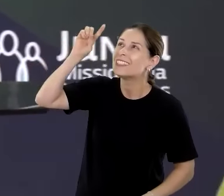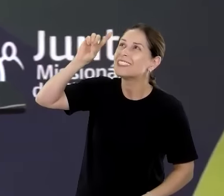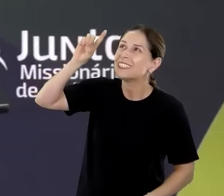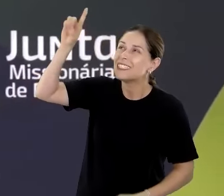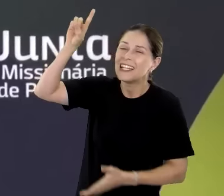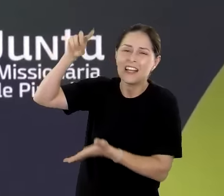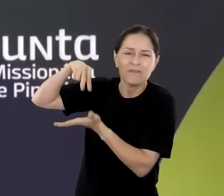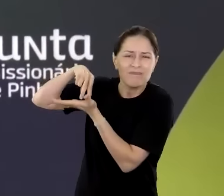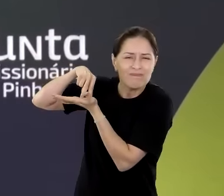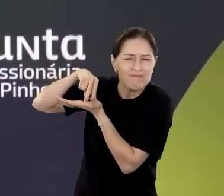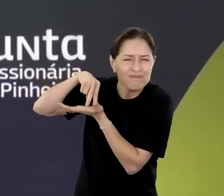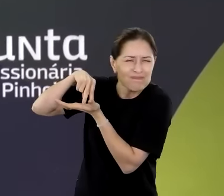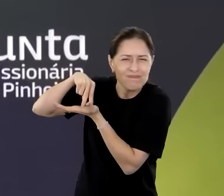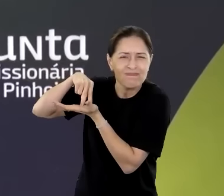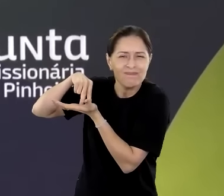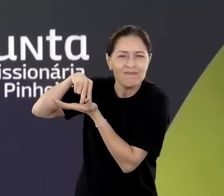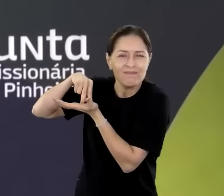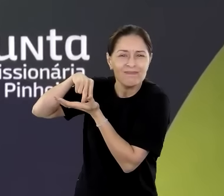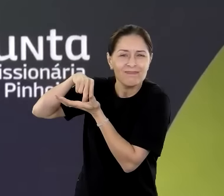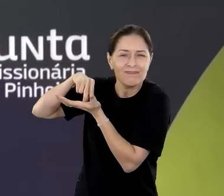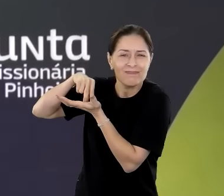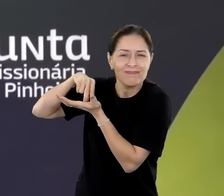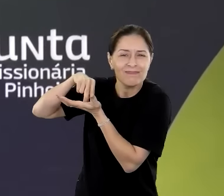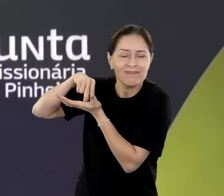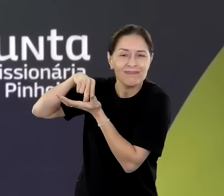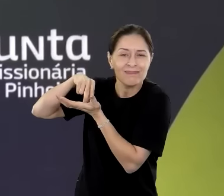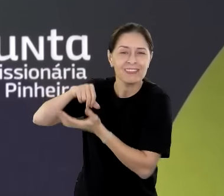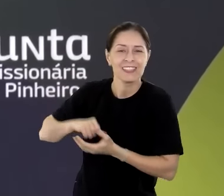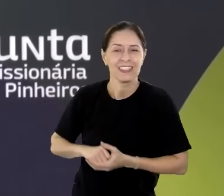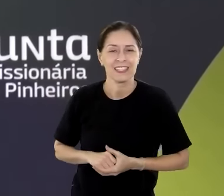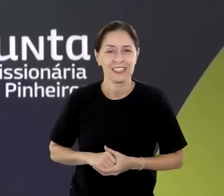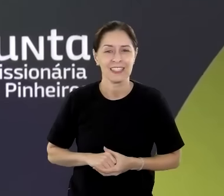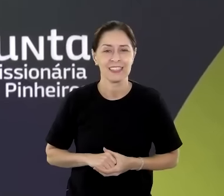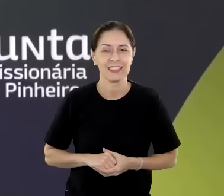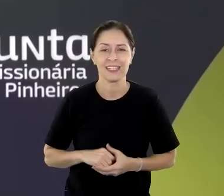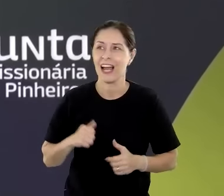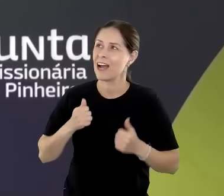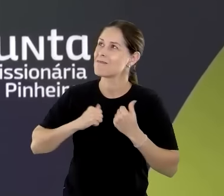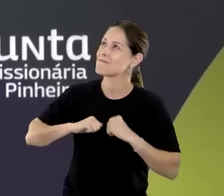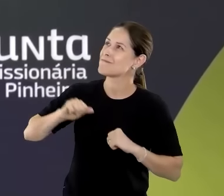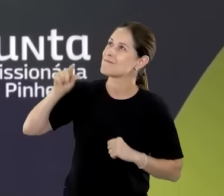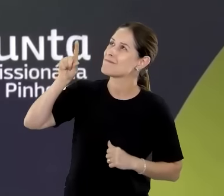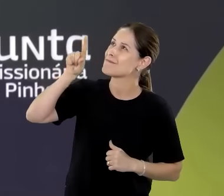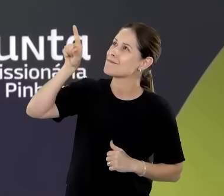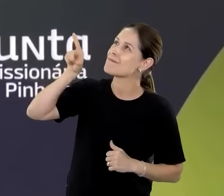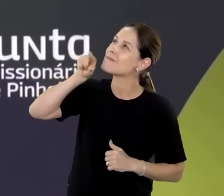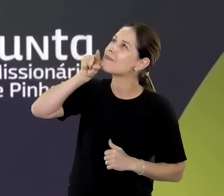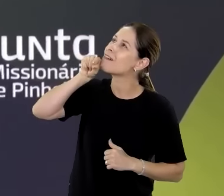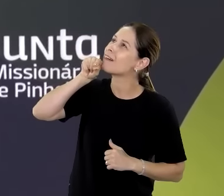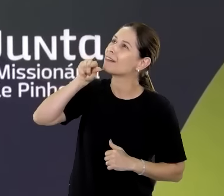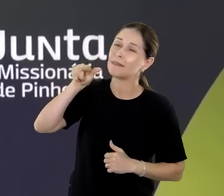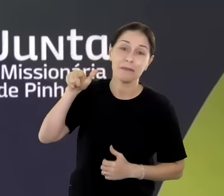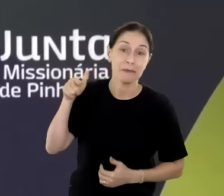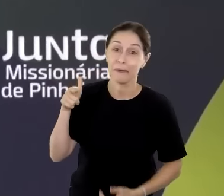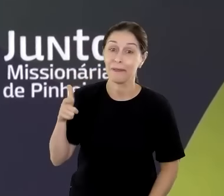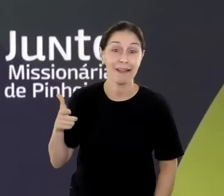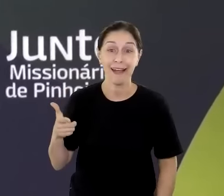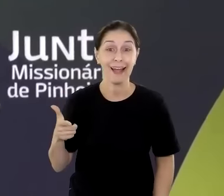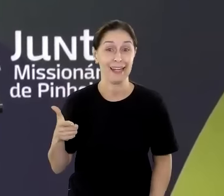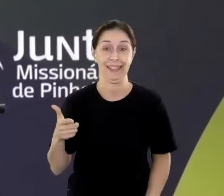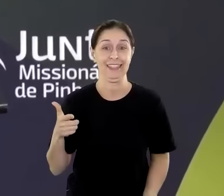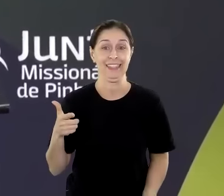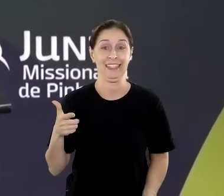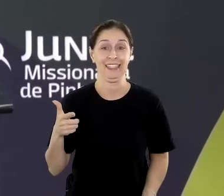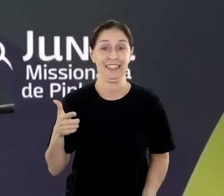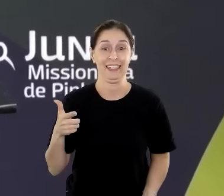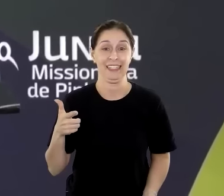precisam viver ansiosas. E Jesus está dizendo, você quer ficar livre da ansiedade? Comece a olhar, comece a observar, olha as